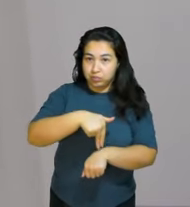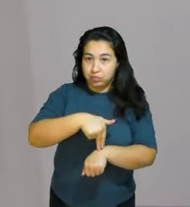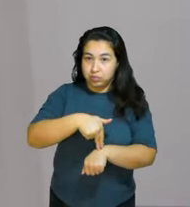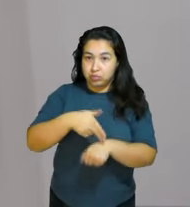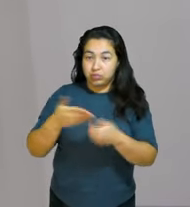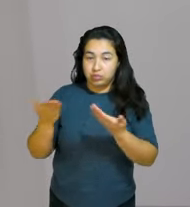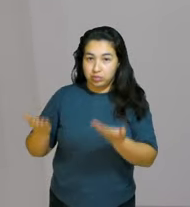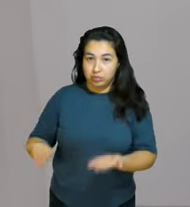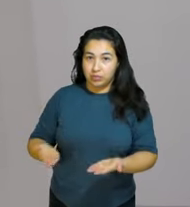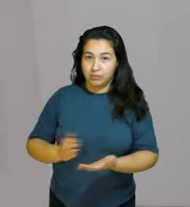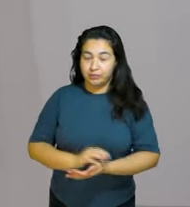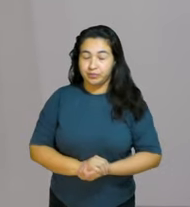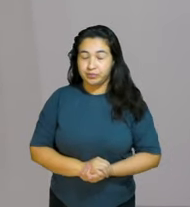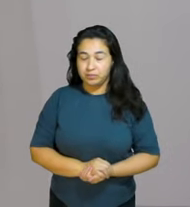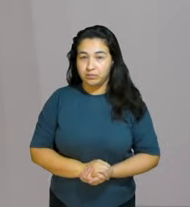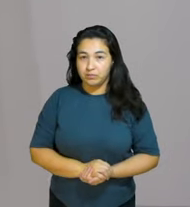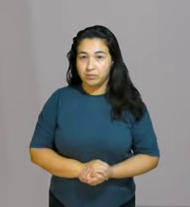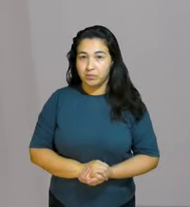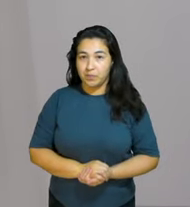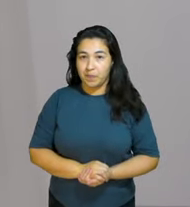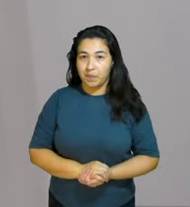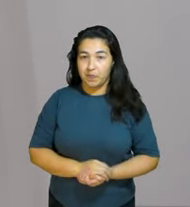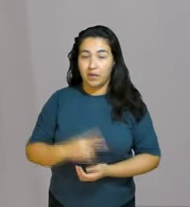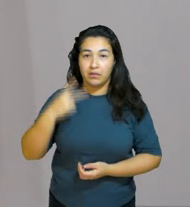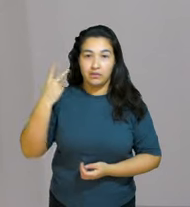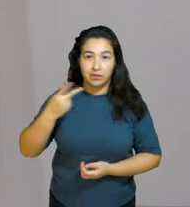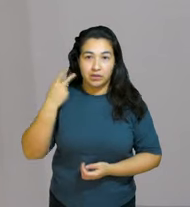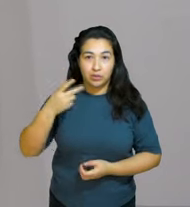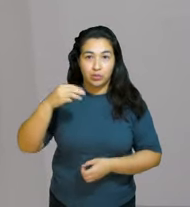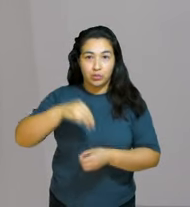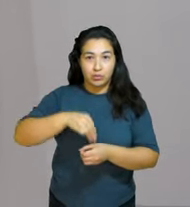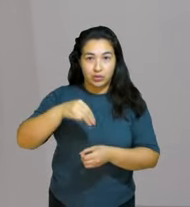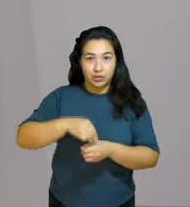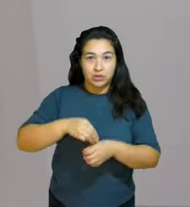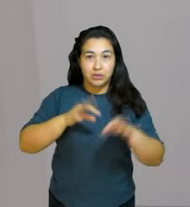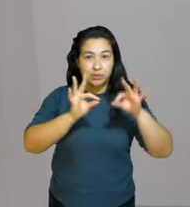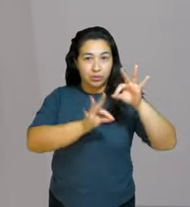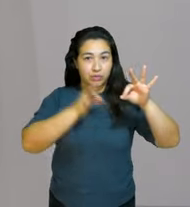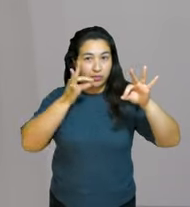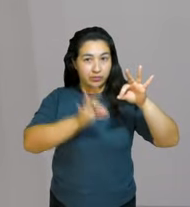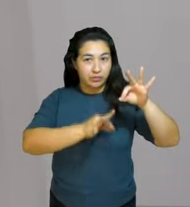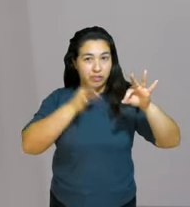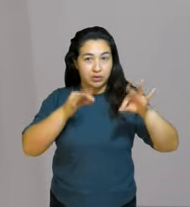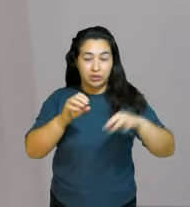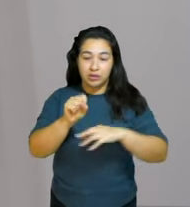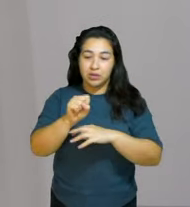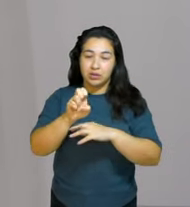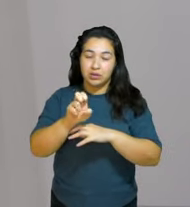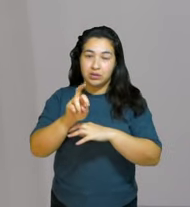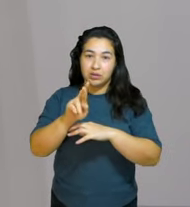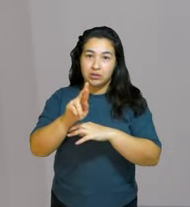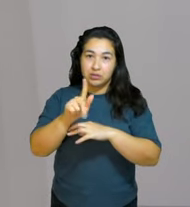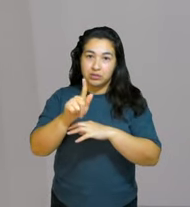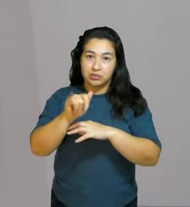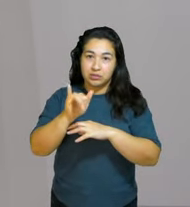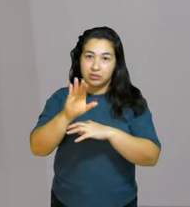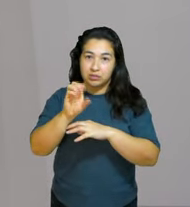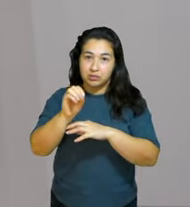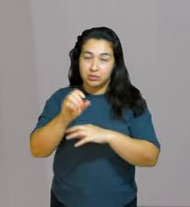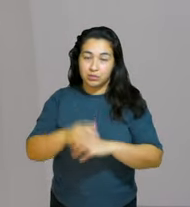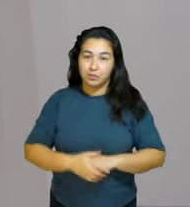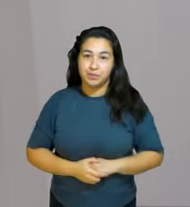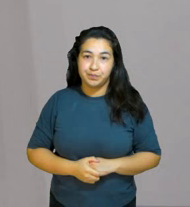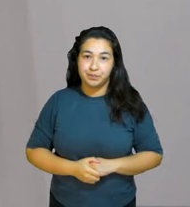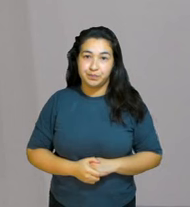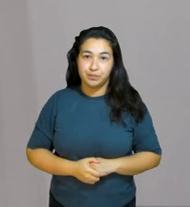cerimonial. O senhor vereador do município de Videira, Sérgio Antônio Ozelami.